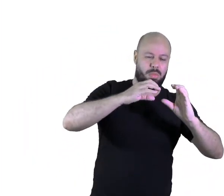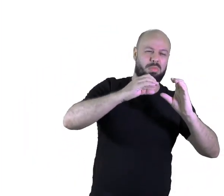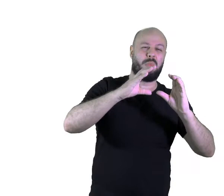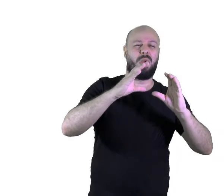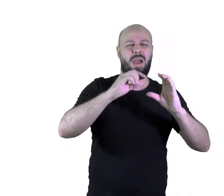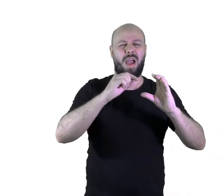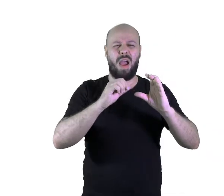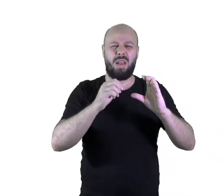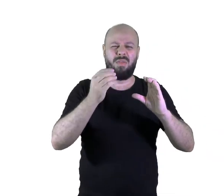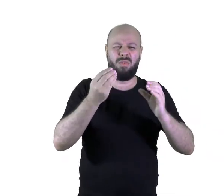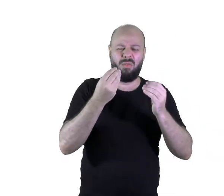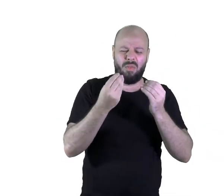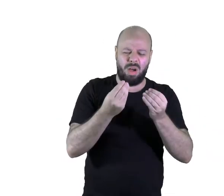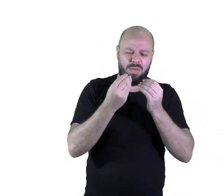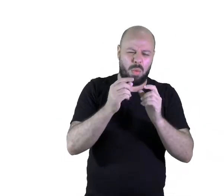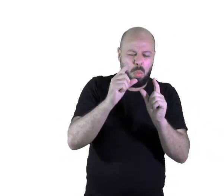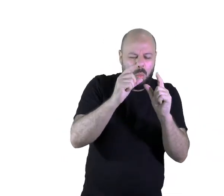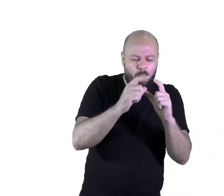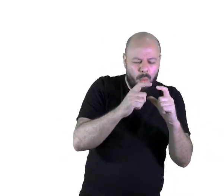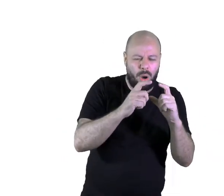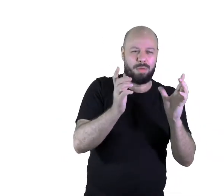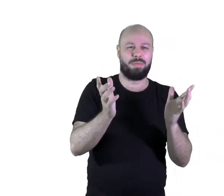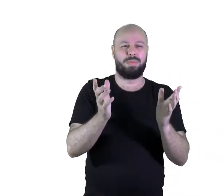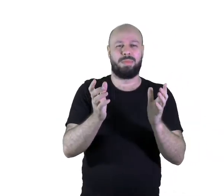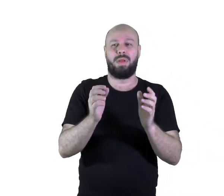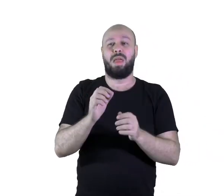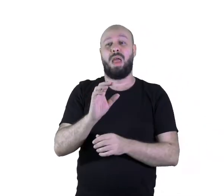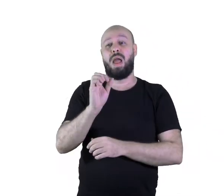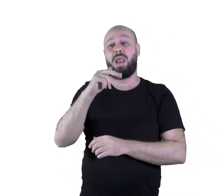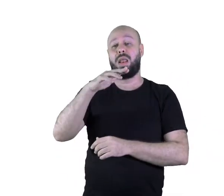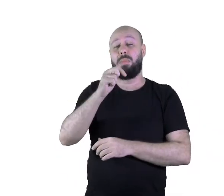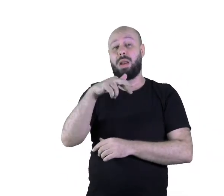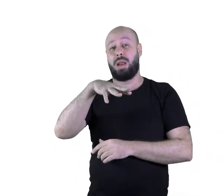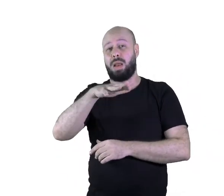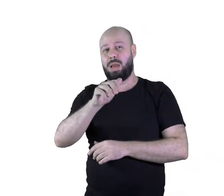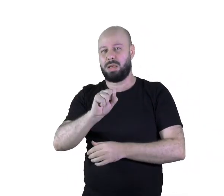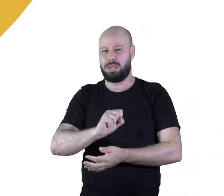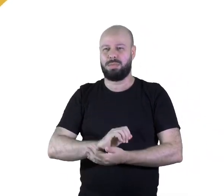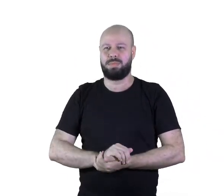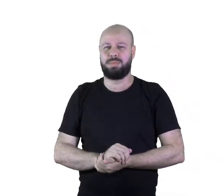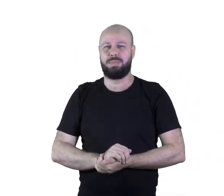fraquinha e pequena, que é chamada de anã branca.